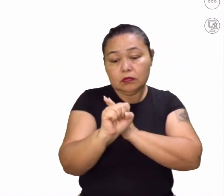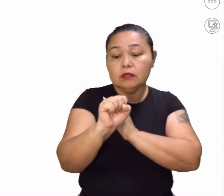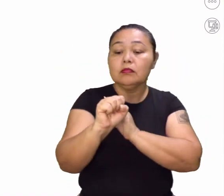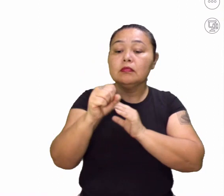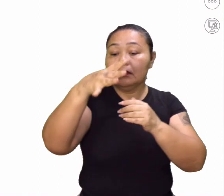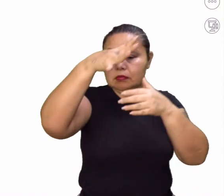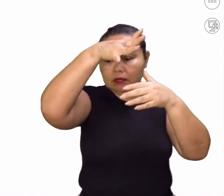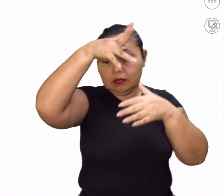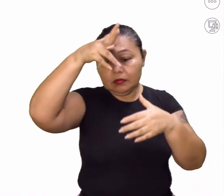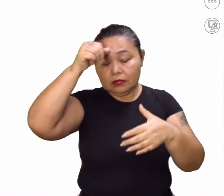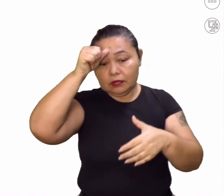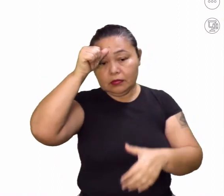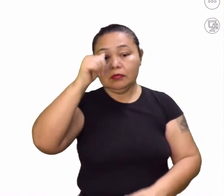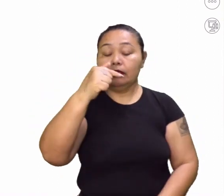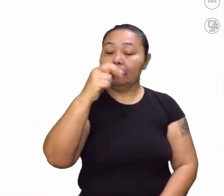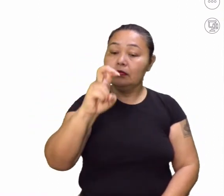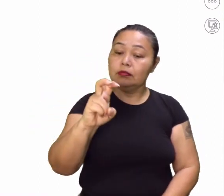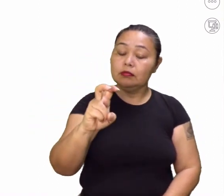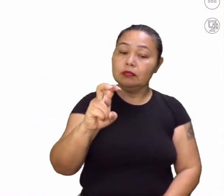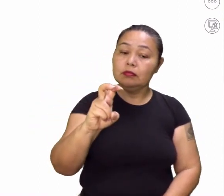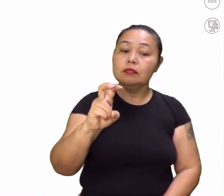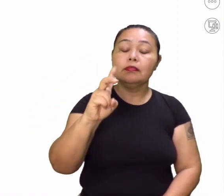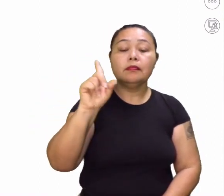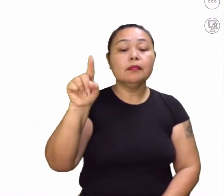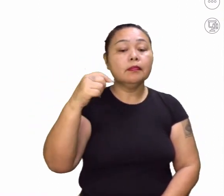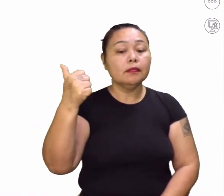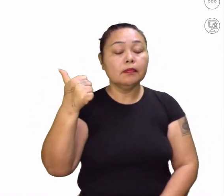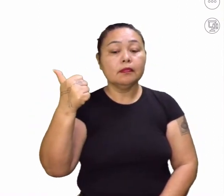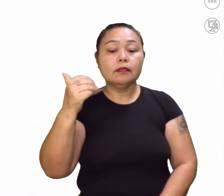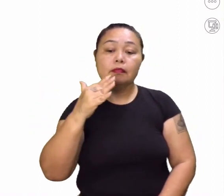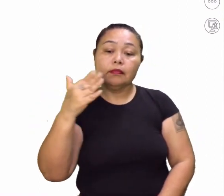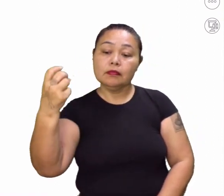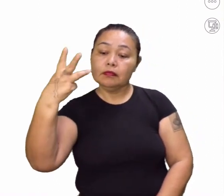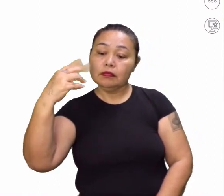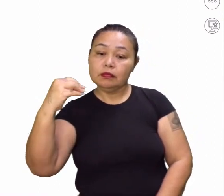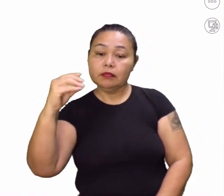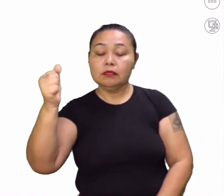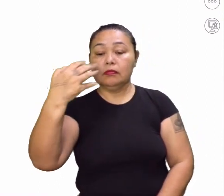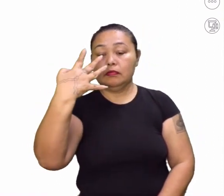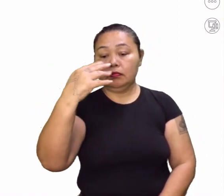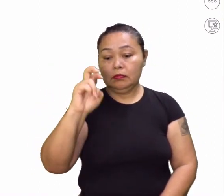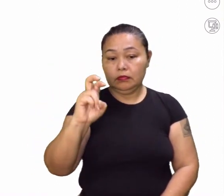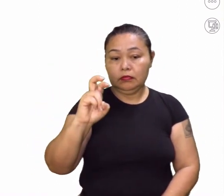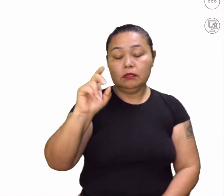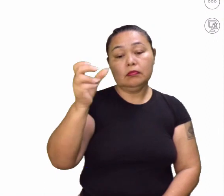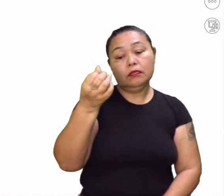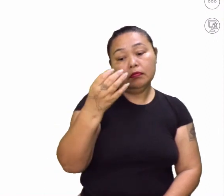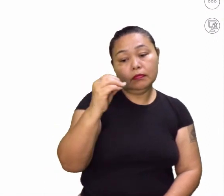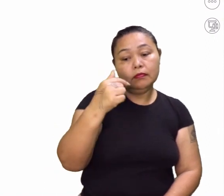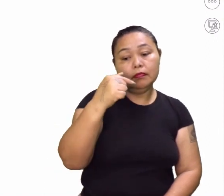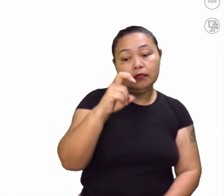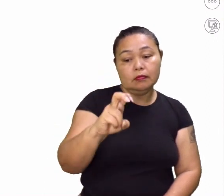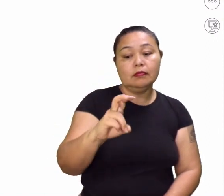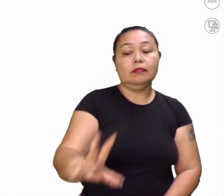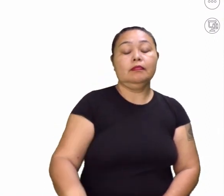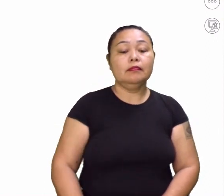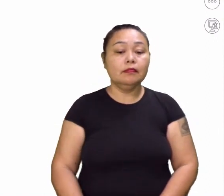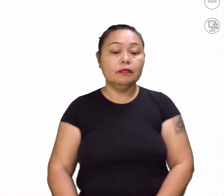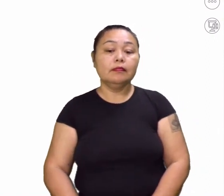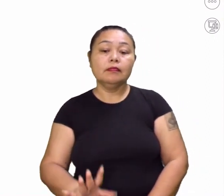Amazonas, o grau 75. Então, o primeiro grau do fuso horário do Brasil começa em 30, o segundo 45, 60 e